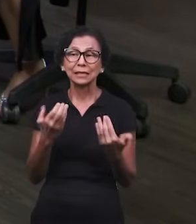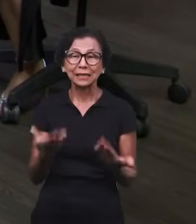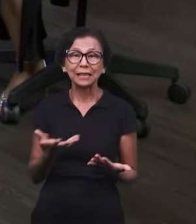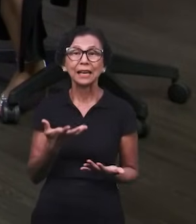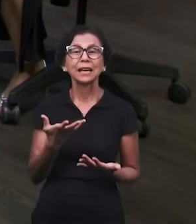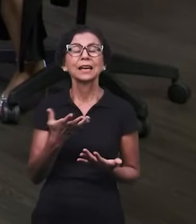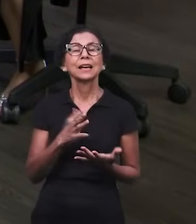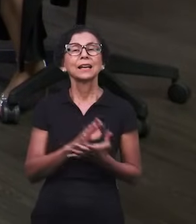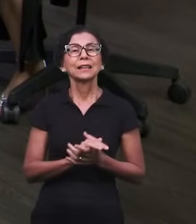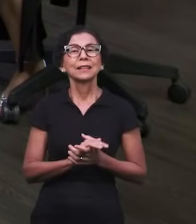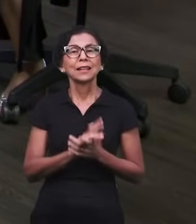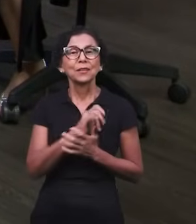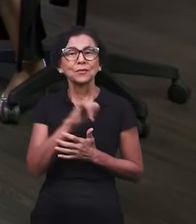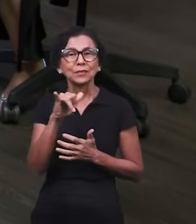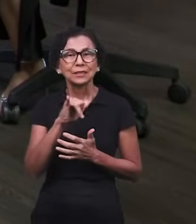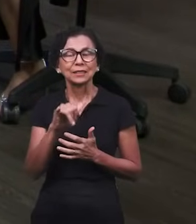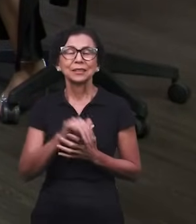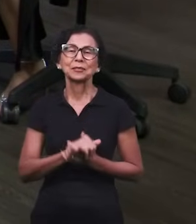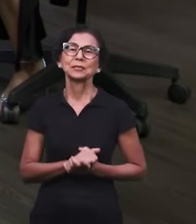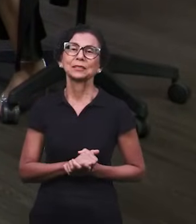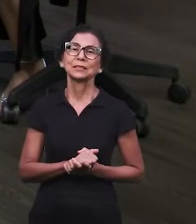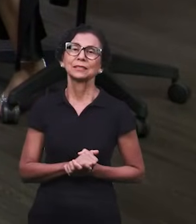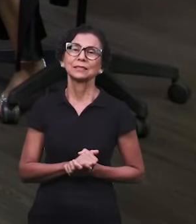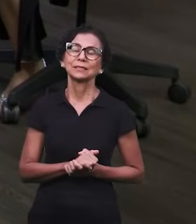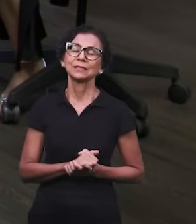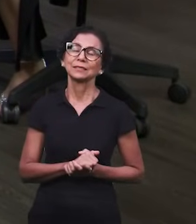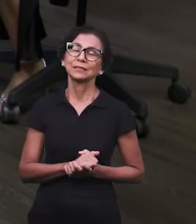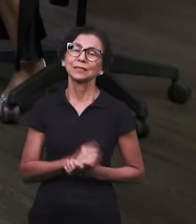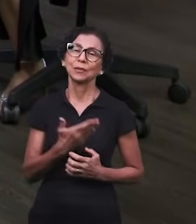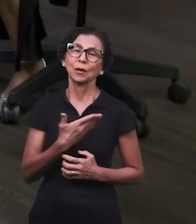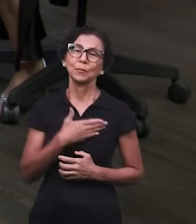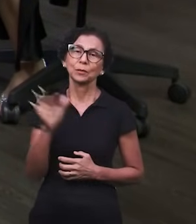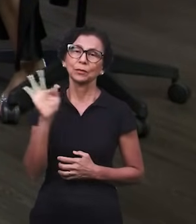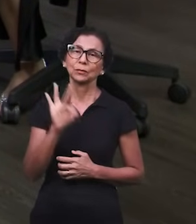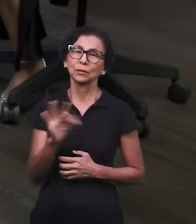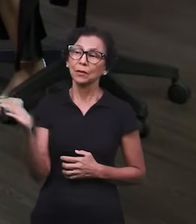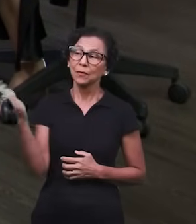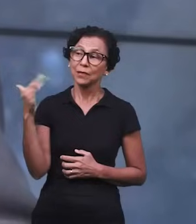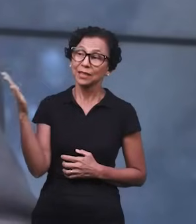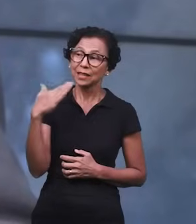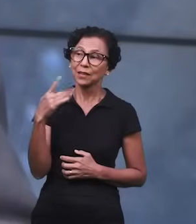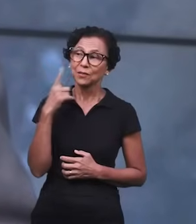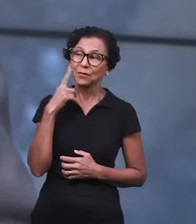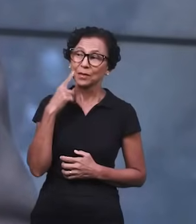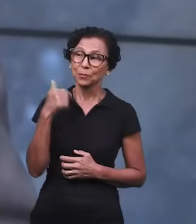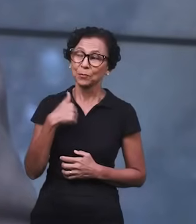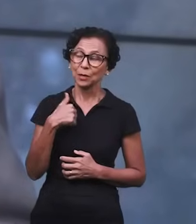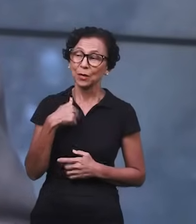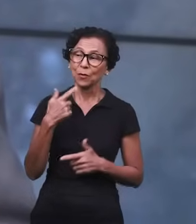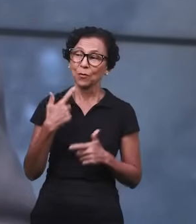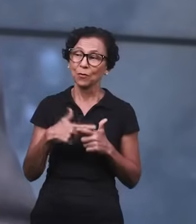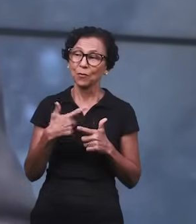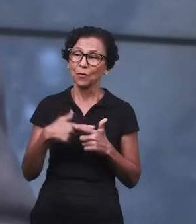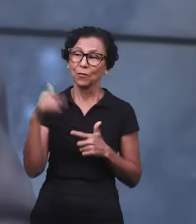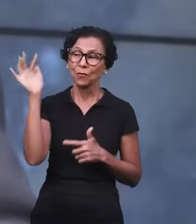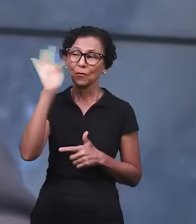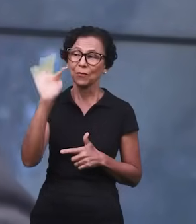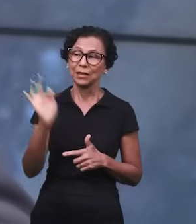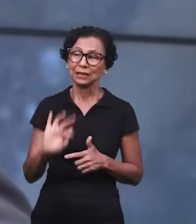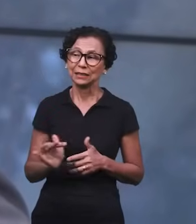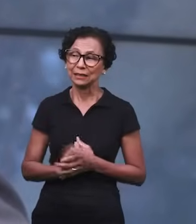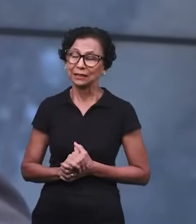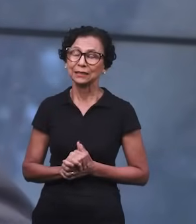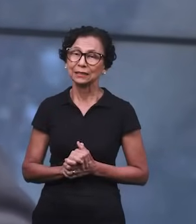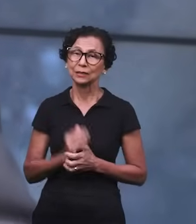fala assim, vem cá, vê por que eu sou feliz. Vem na minha igreja, vem assistir um culto, vem ver por que eu sou assim, vem ver por que